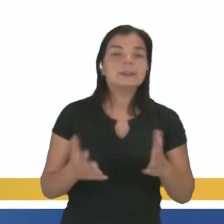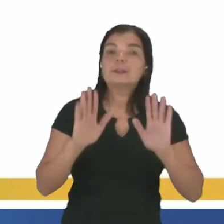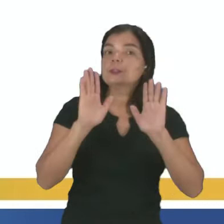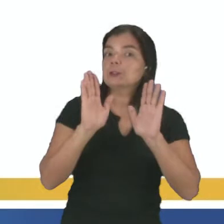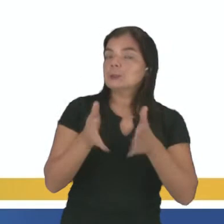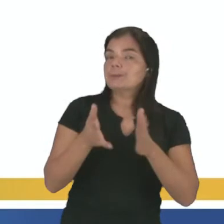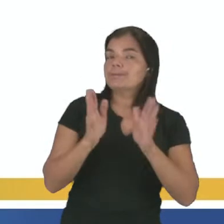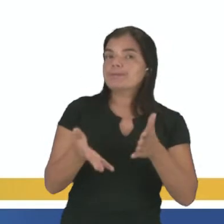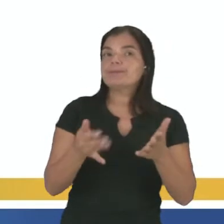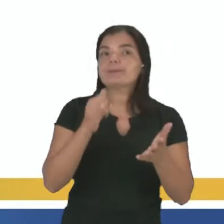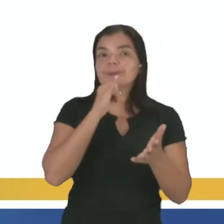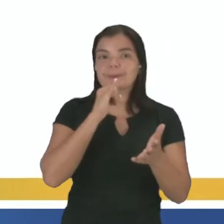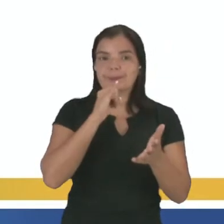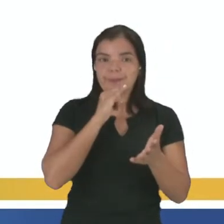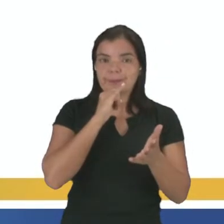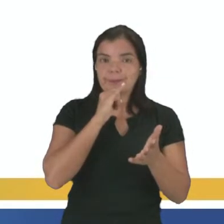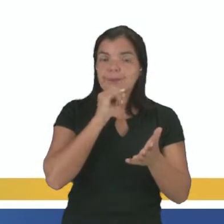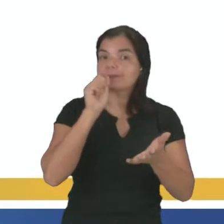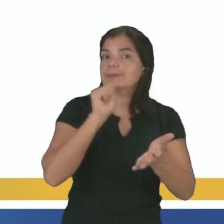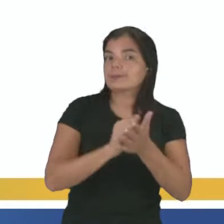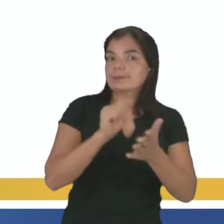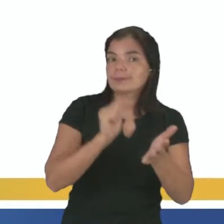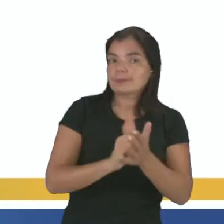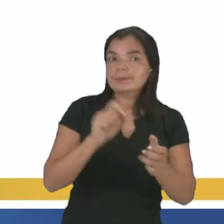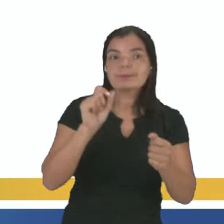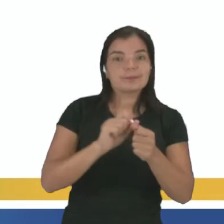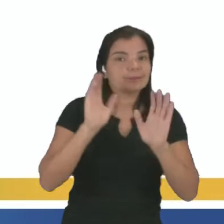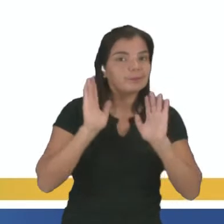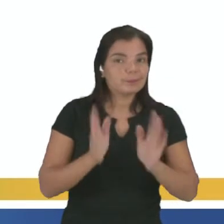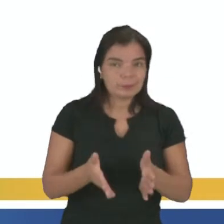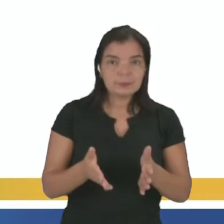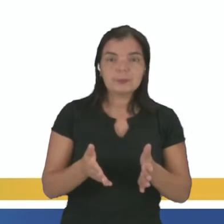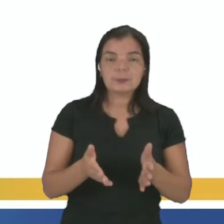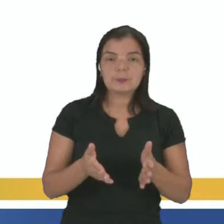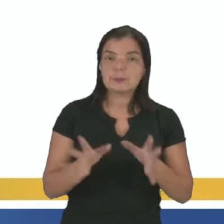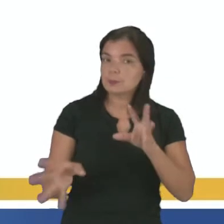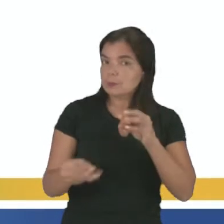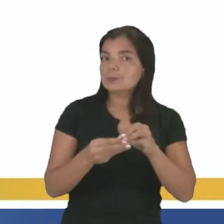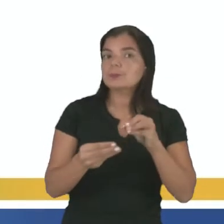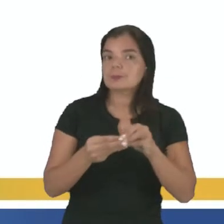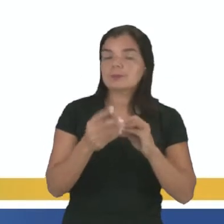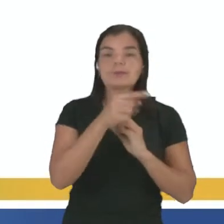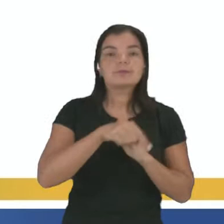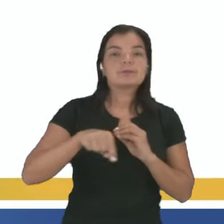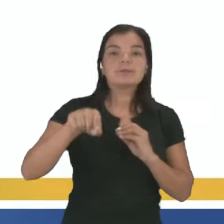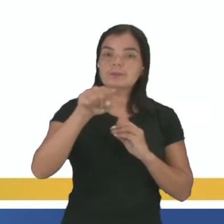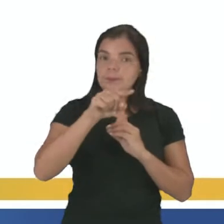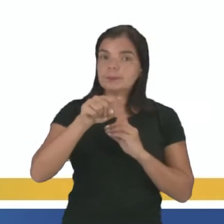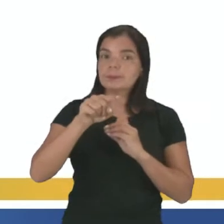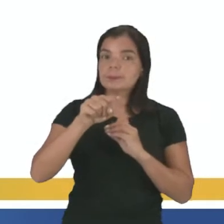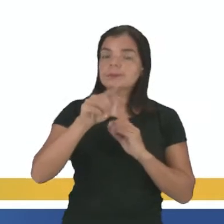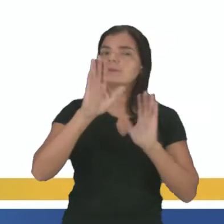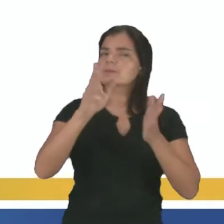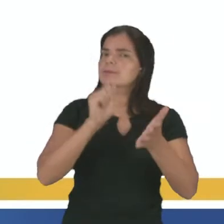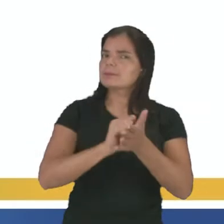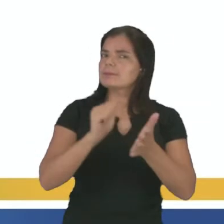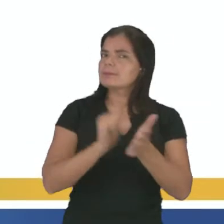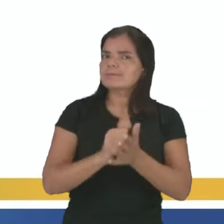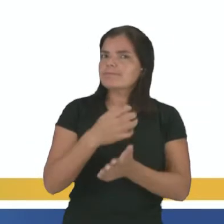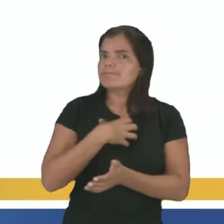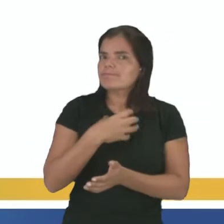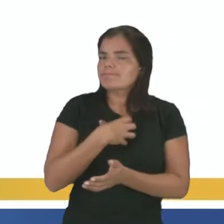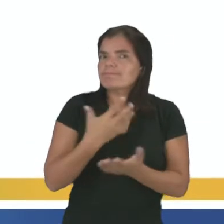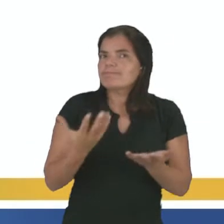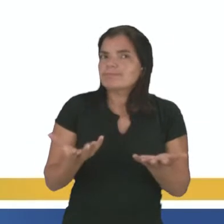já foi assim convencionado aquele resumo, e você escreve de uma